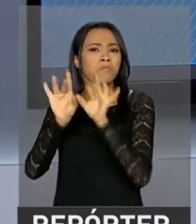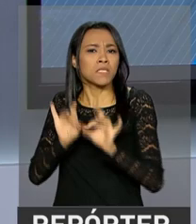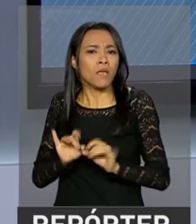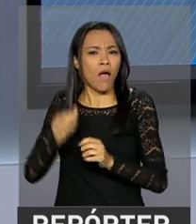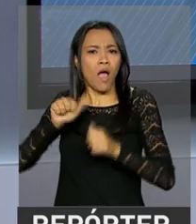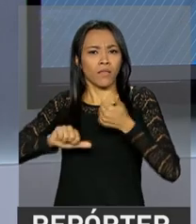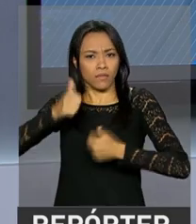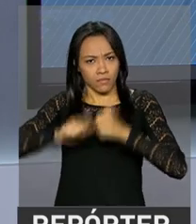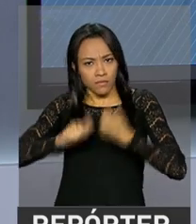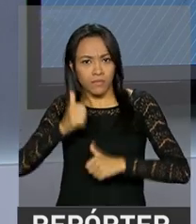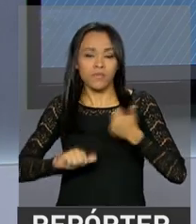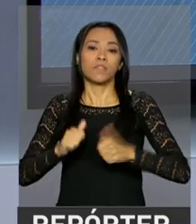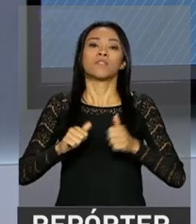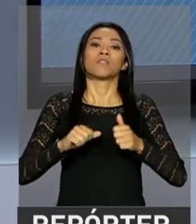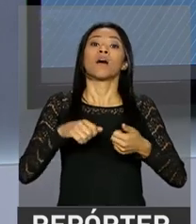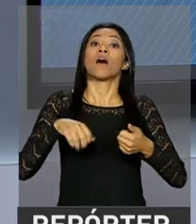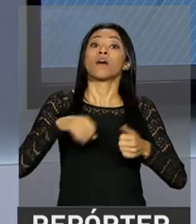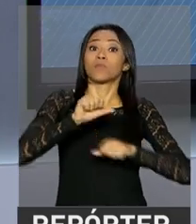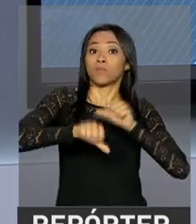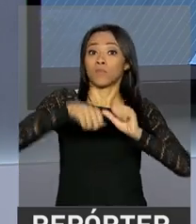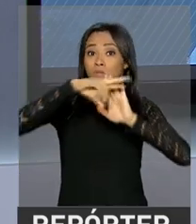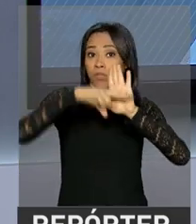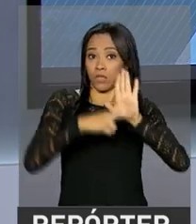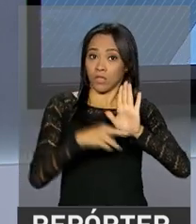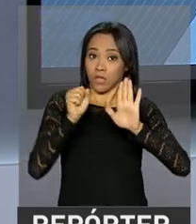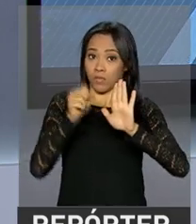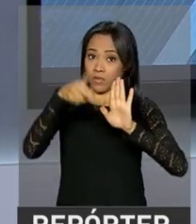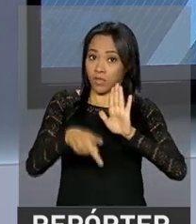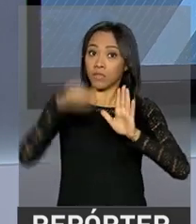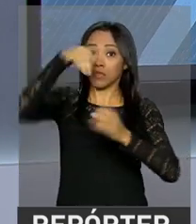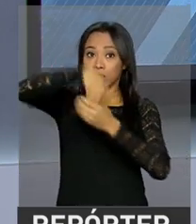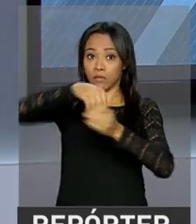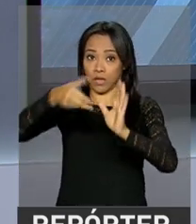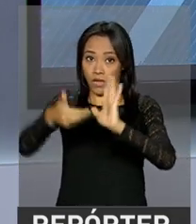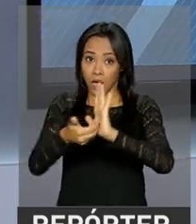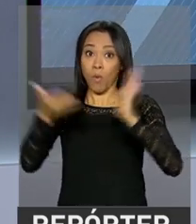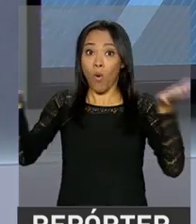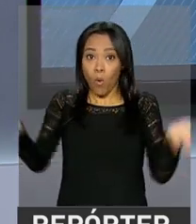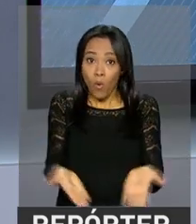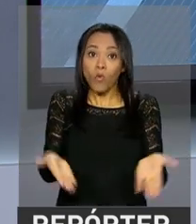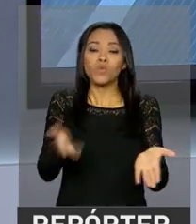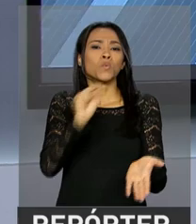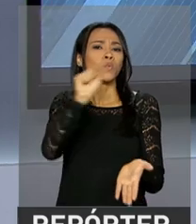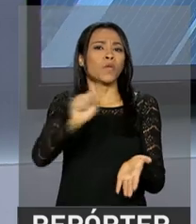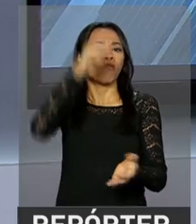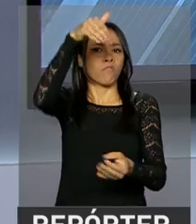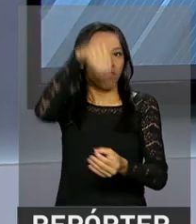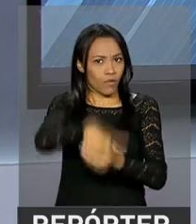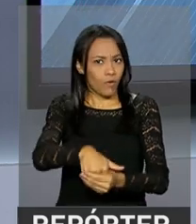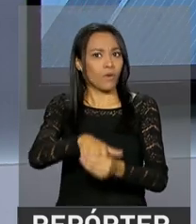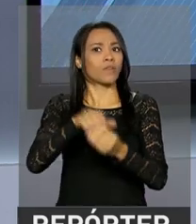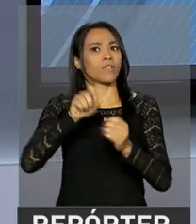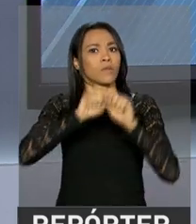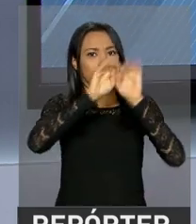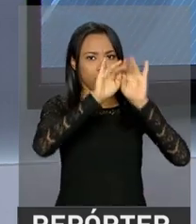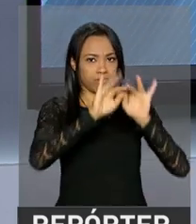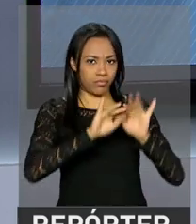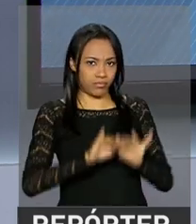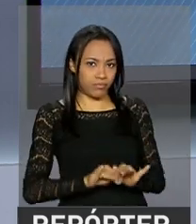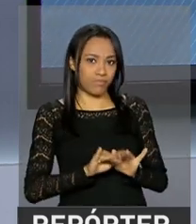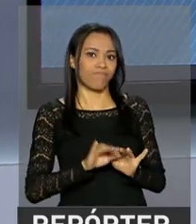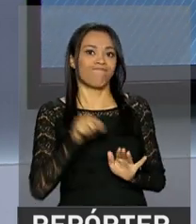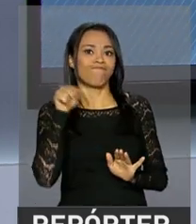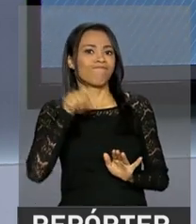analisa a reforma da Previdência na Câmara dos Deputados deve votar hoje o parecer do relator a